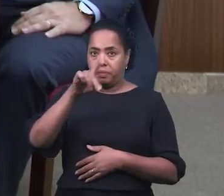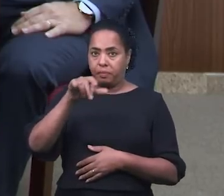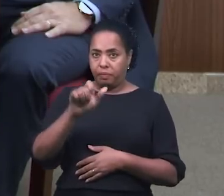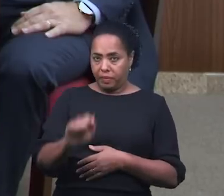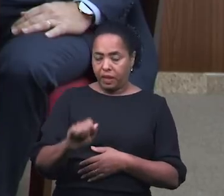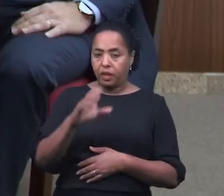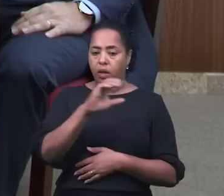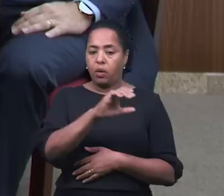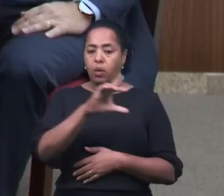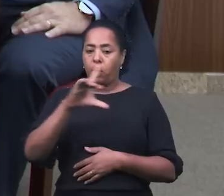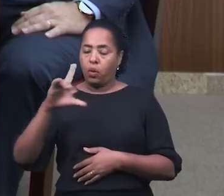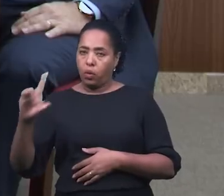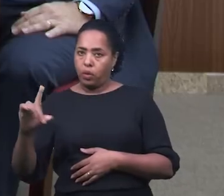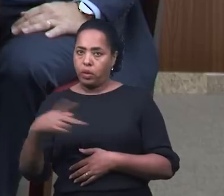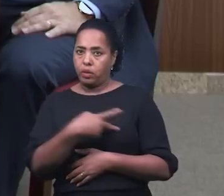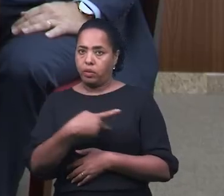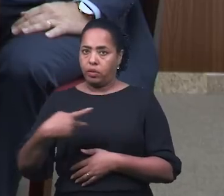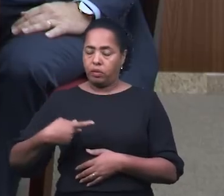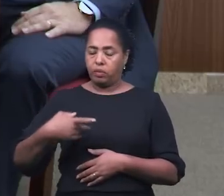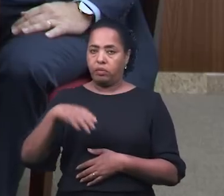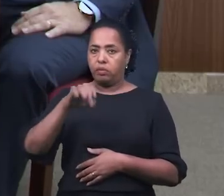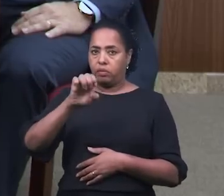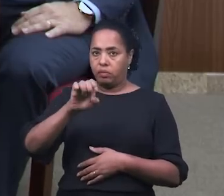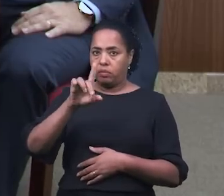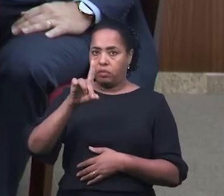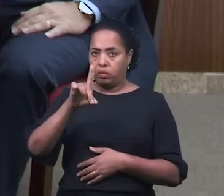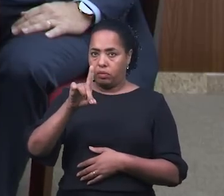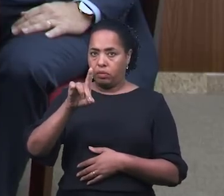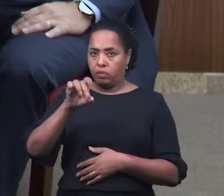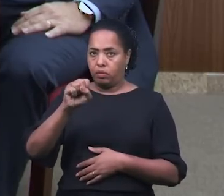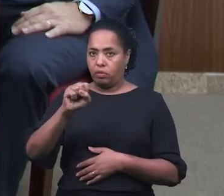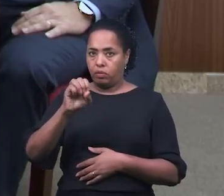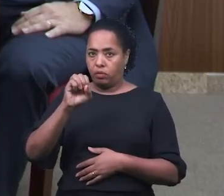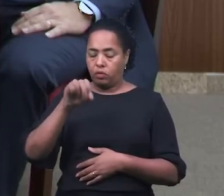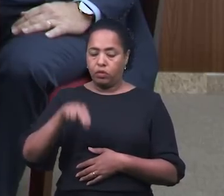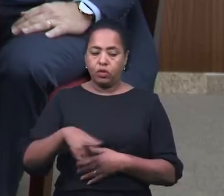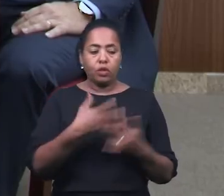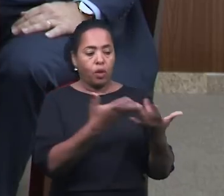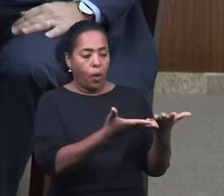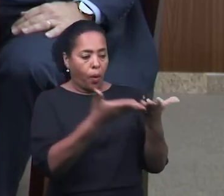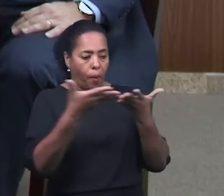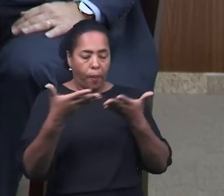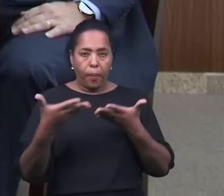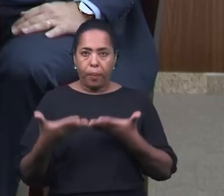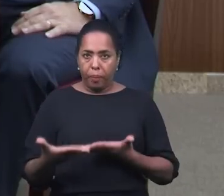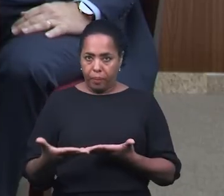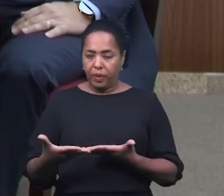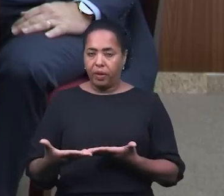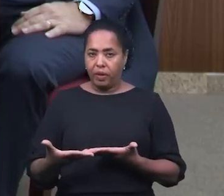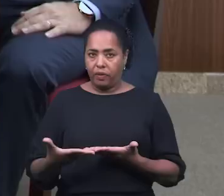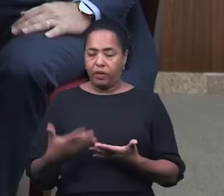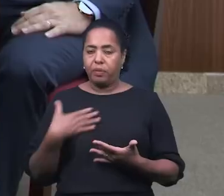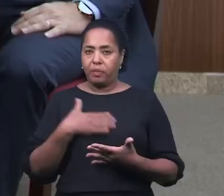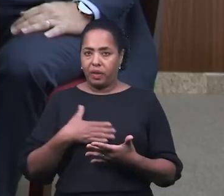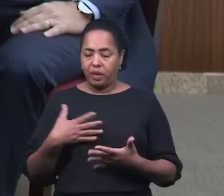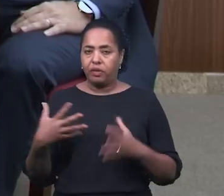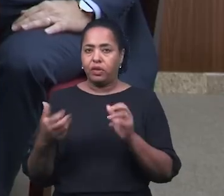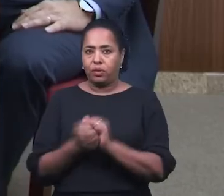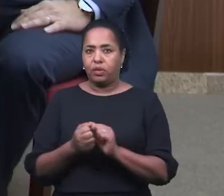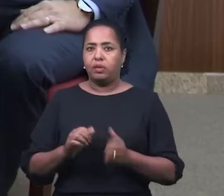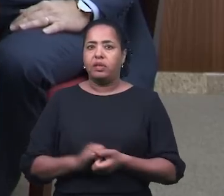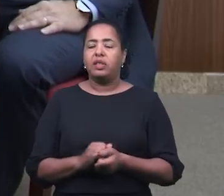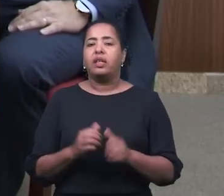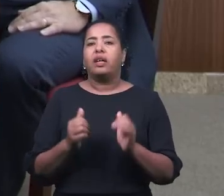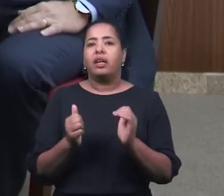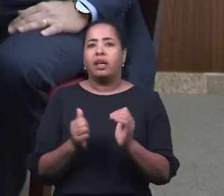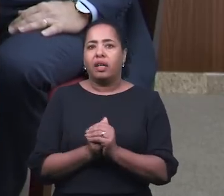de Realengo, cujo coordenador é o nosso amigo pastor Edson Cardoso. Brenda, muito bem-vinda, ter você aqui conosco, para nós é